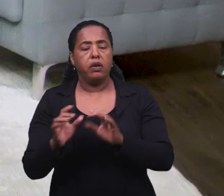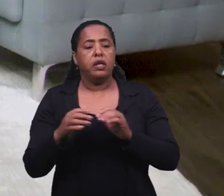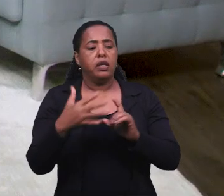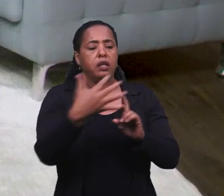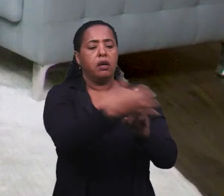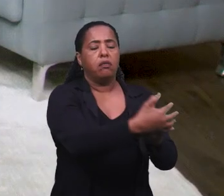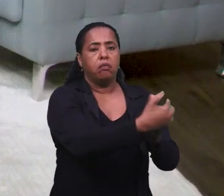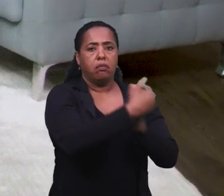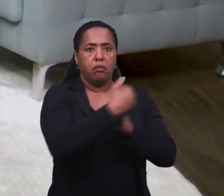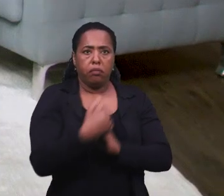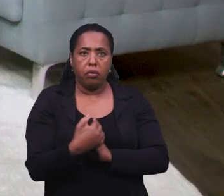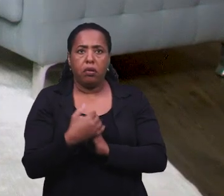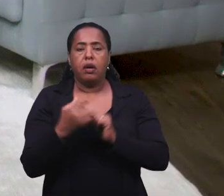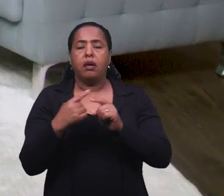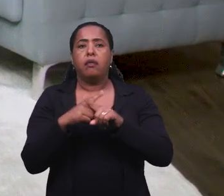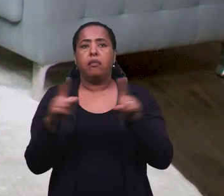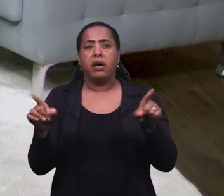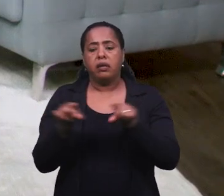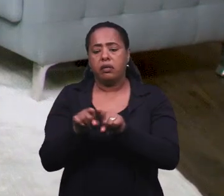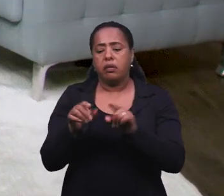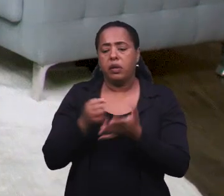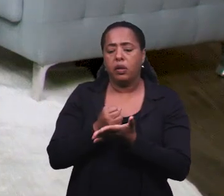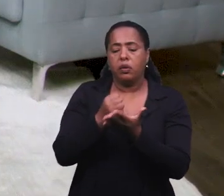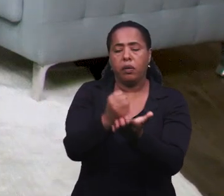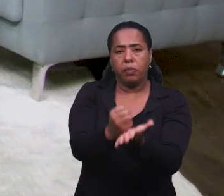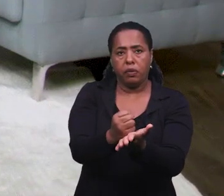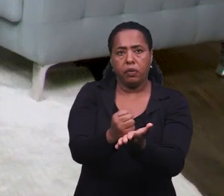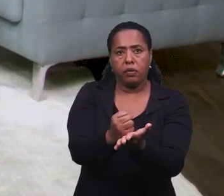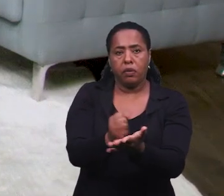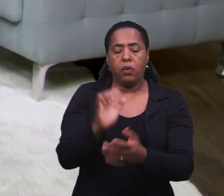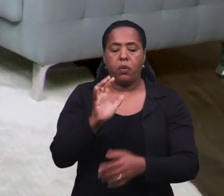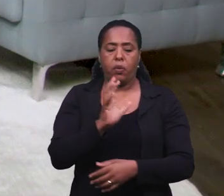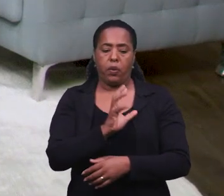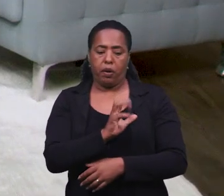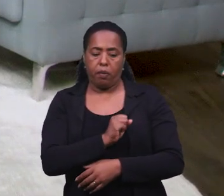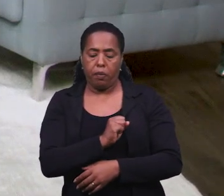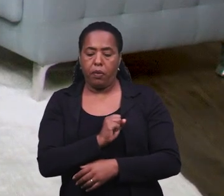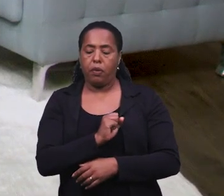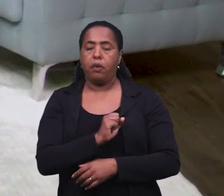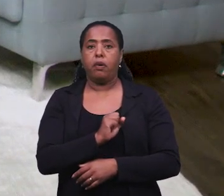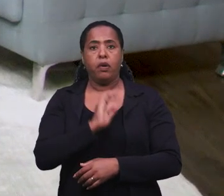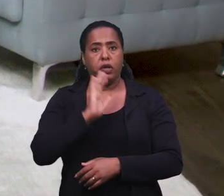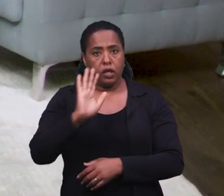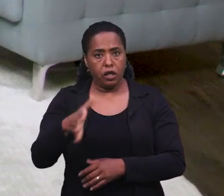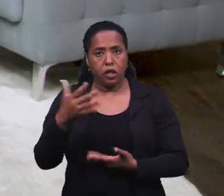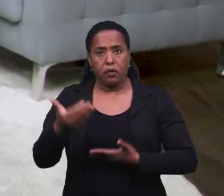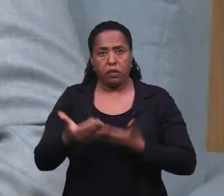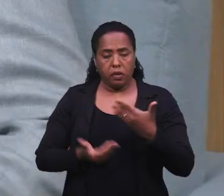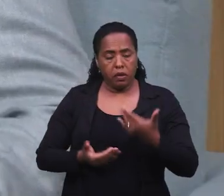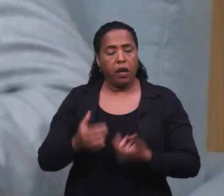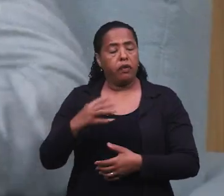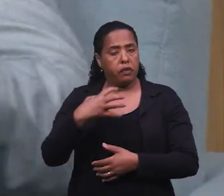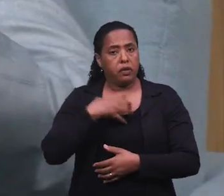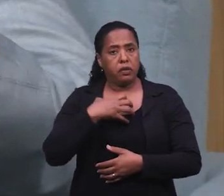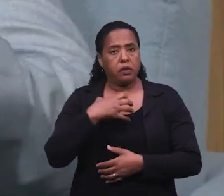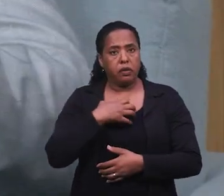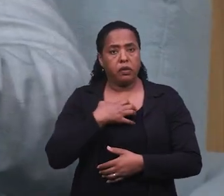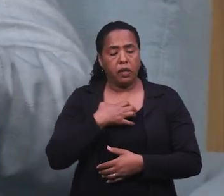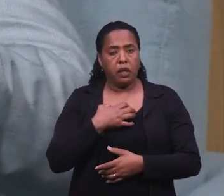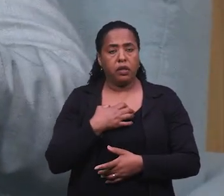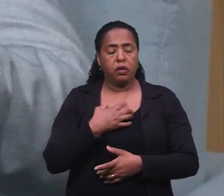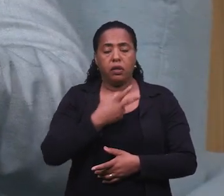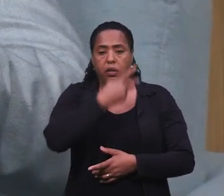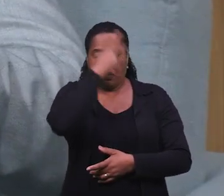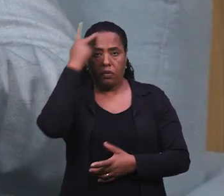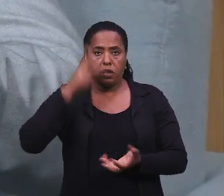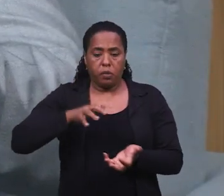da igreja, quanto aqueles também que nós recebemos. Glória a Jesus. Então, o acolhimento, ele não tem um início, né? O pastor